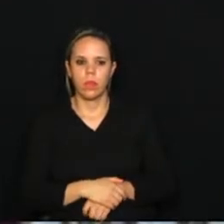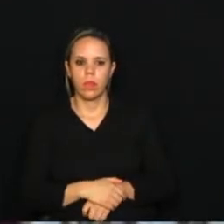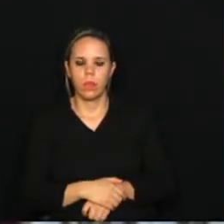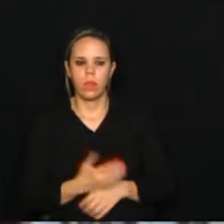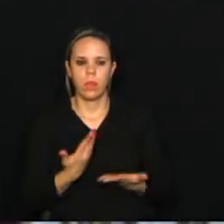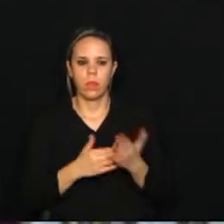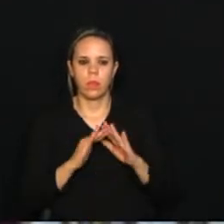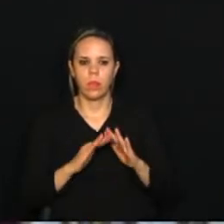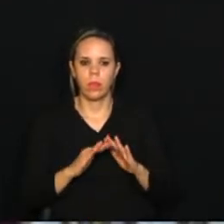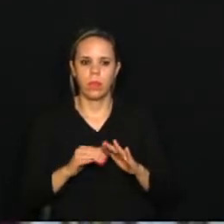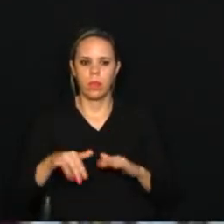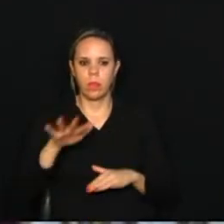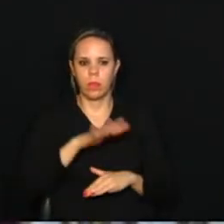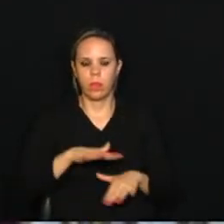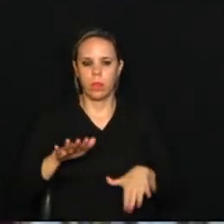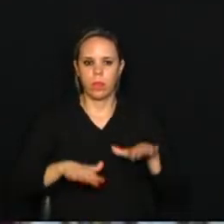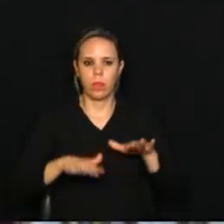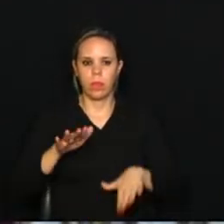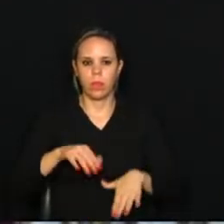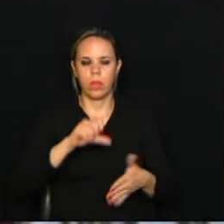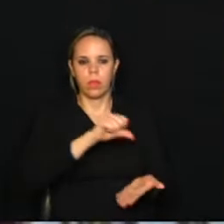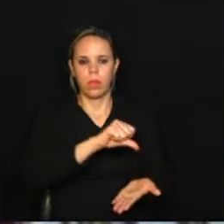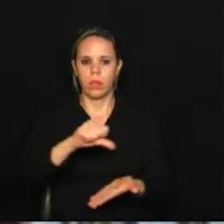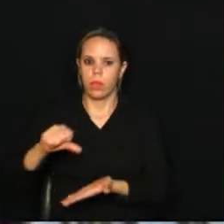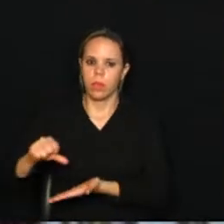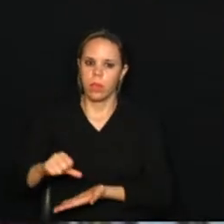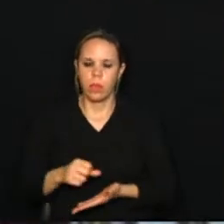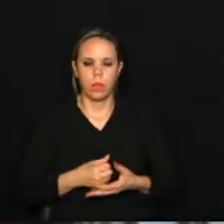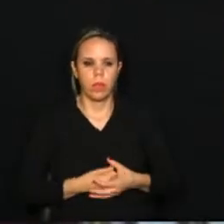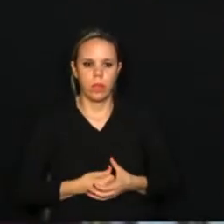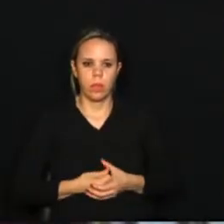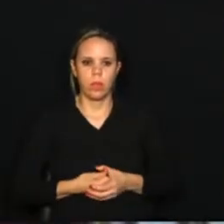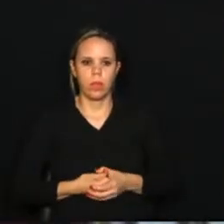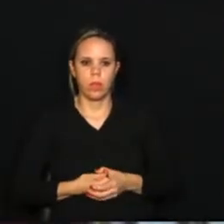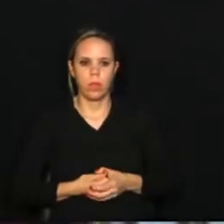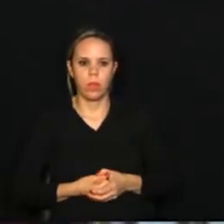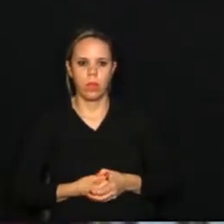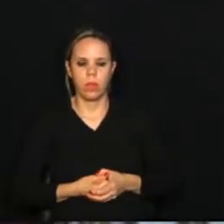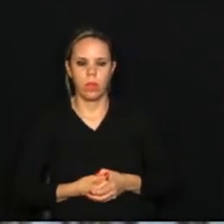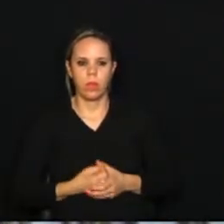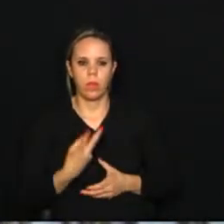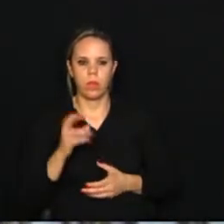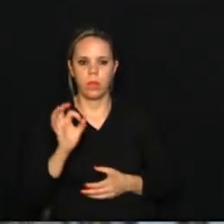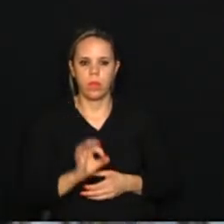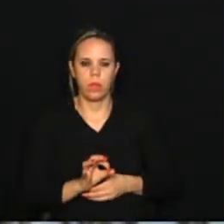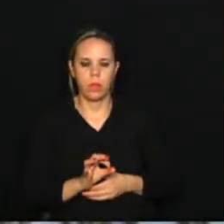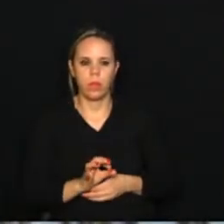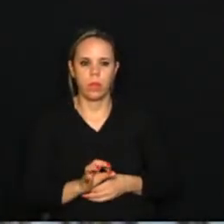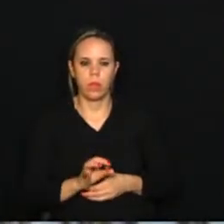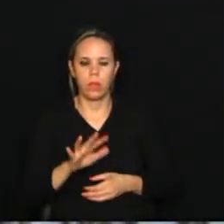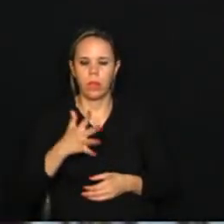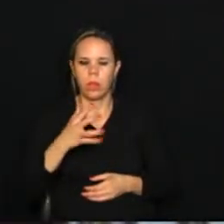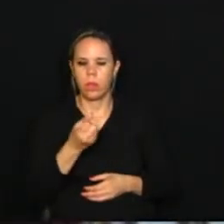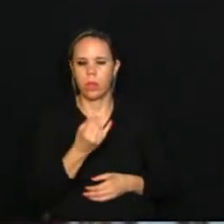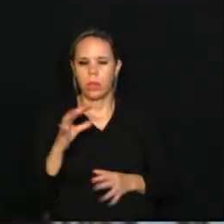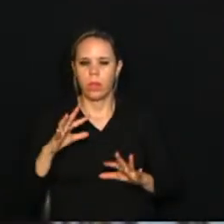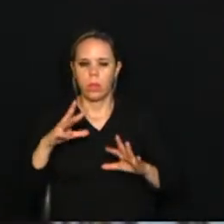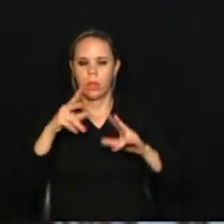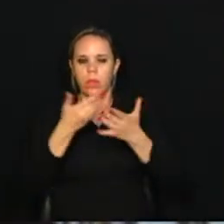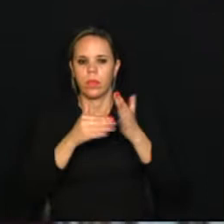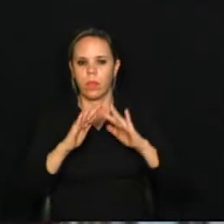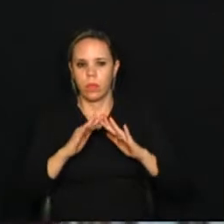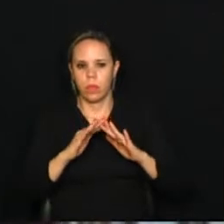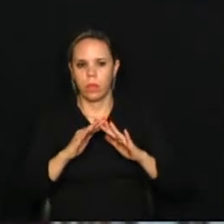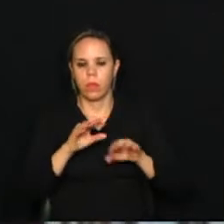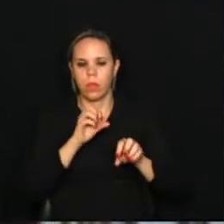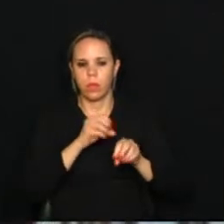escolas, dependendo da região, né? Estou falando de 25% como uma média de todas as escolas de